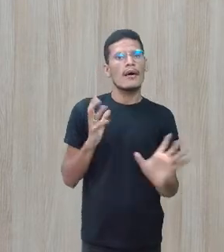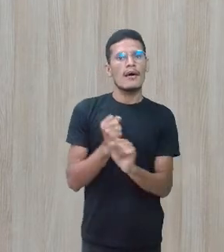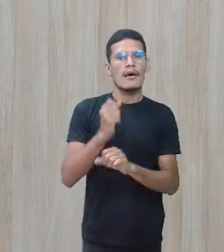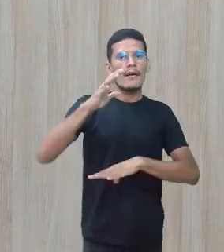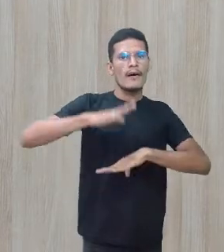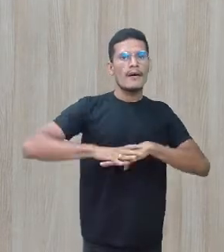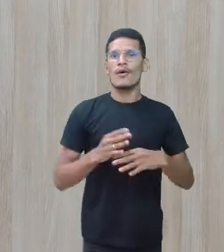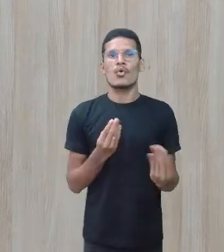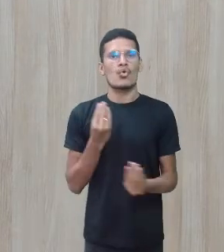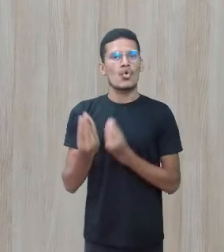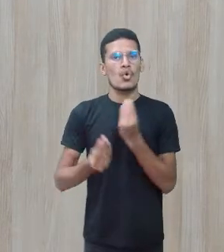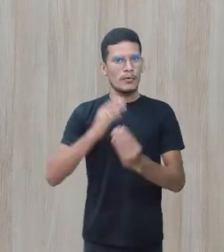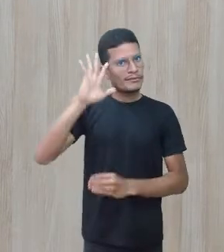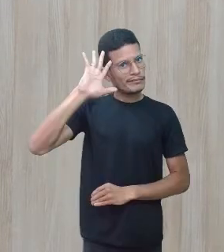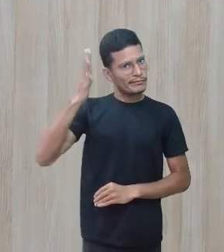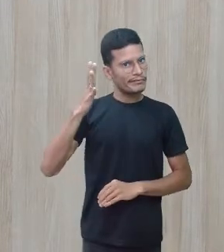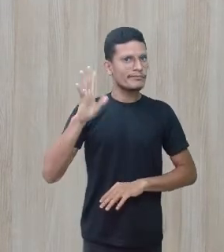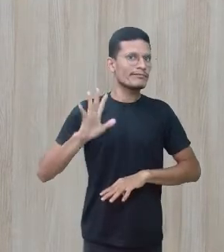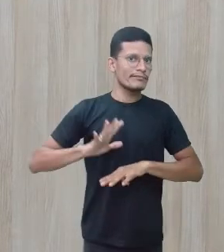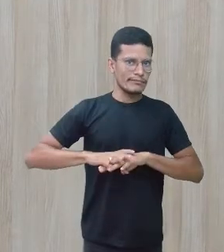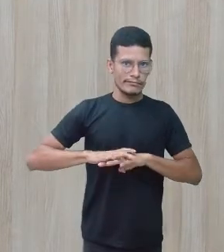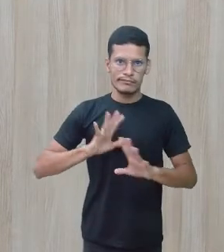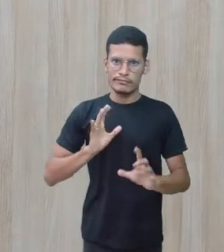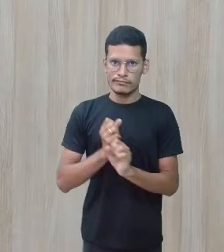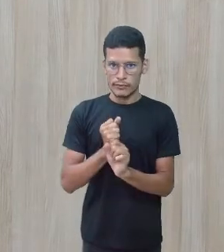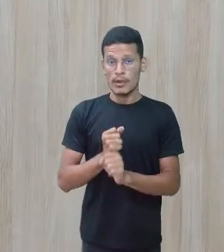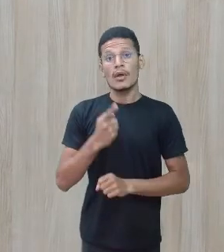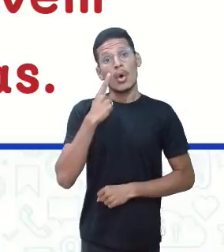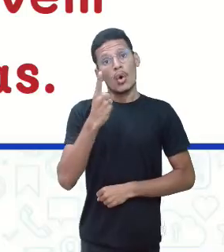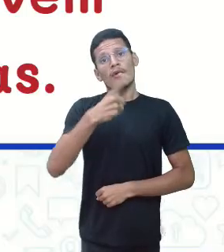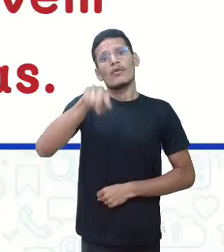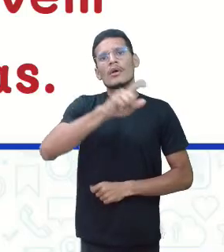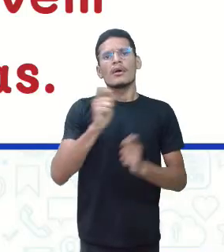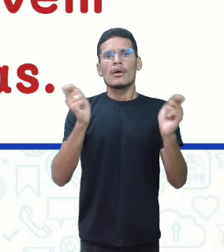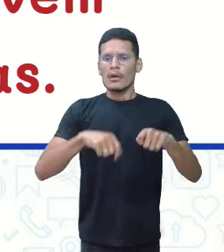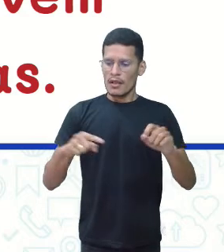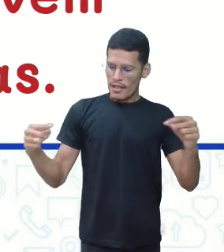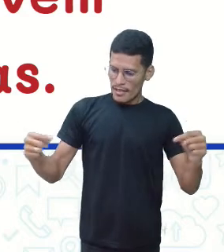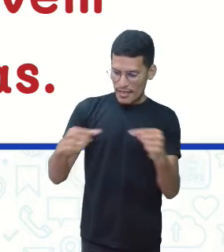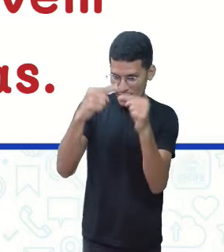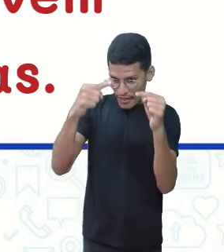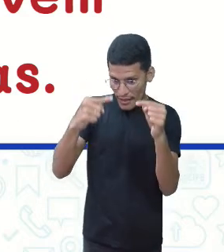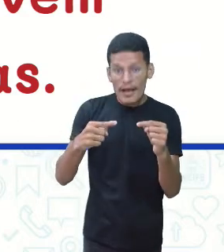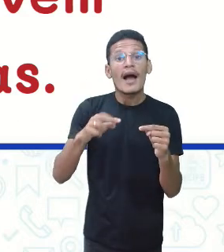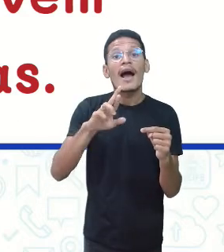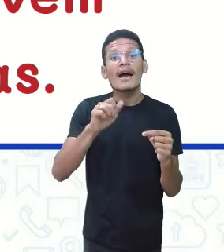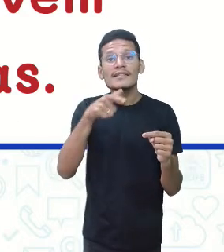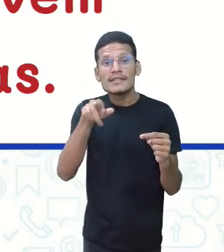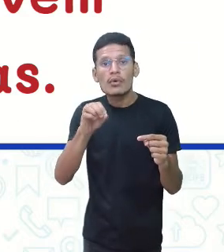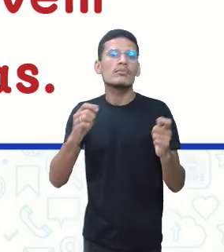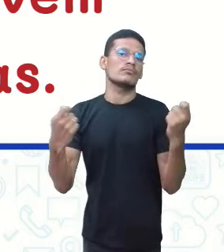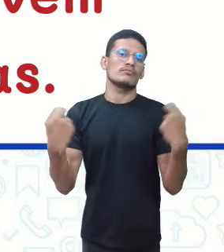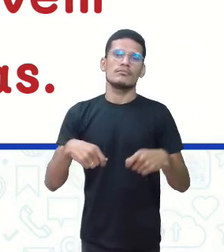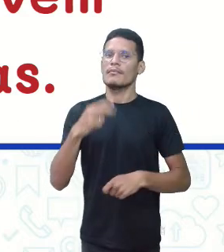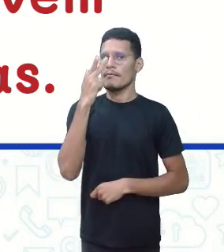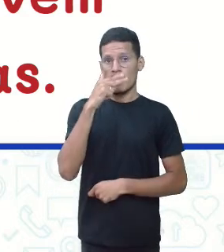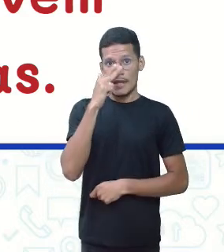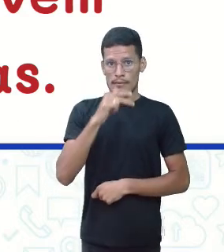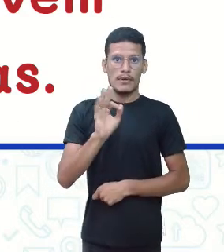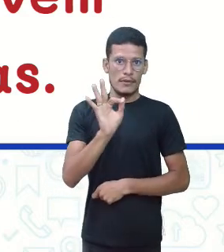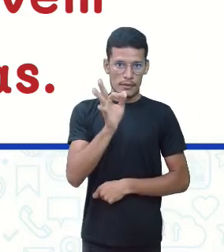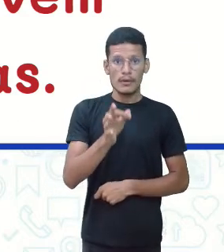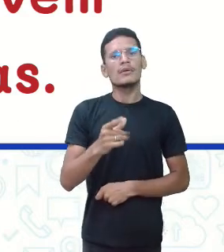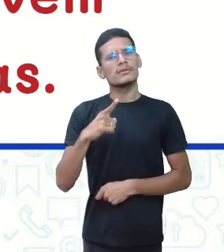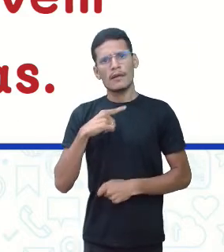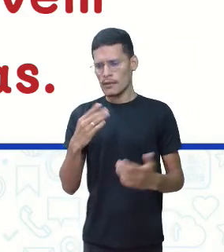bom? Então, ó, para que as figuras sejam semelhantes, as razões de semelhança devem ser as mesmas. A gente fez a comparação